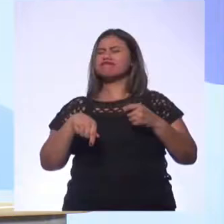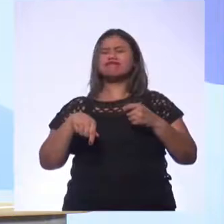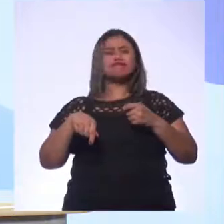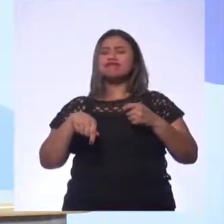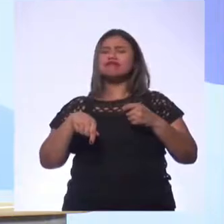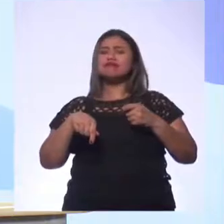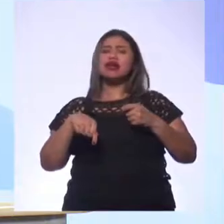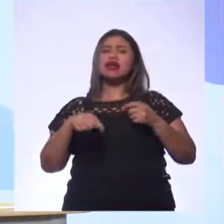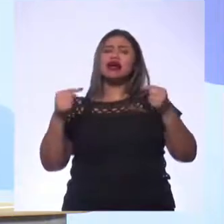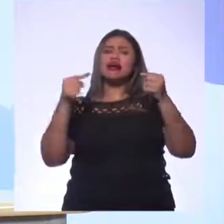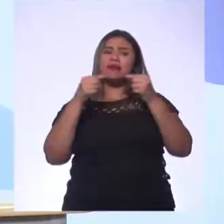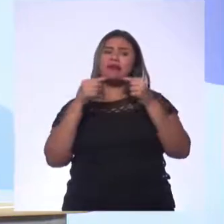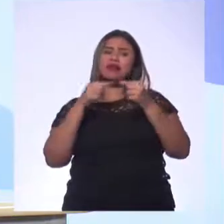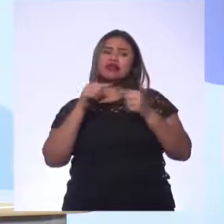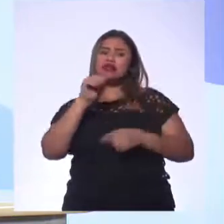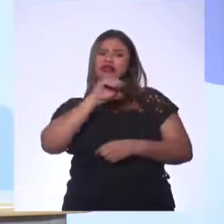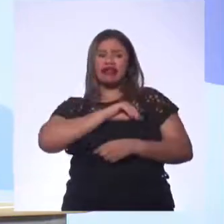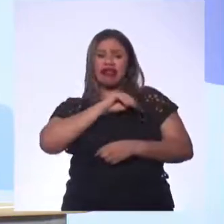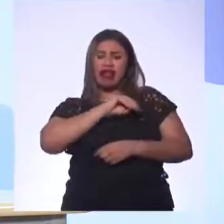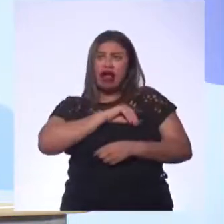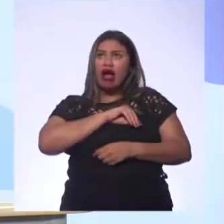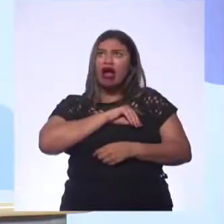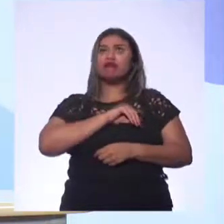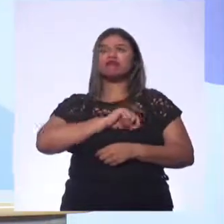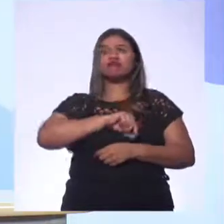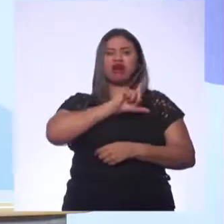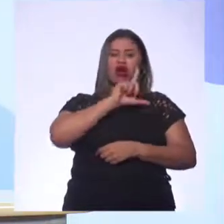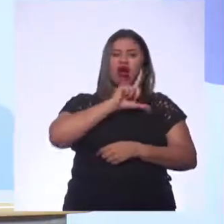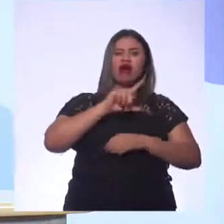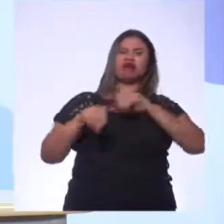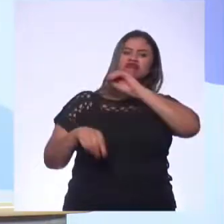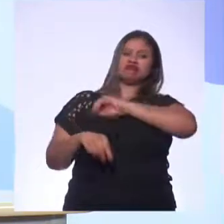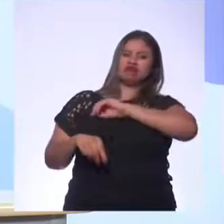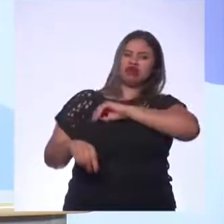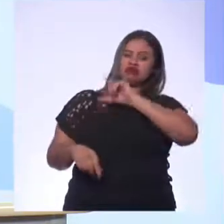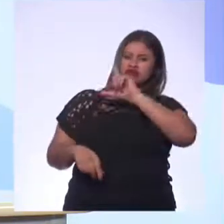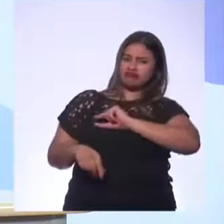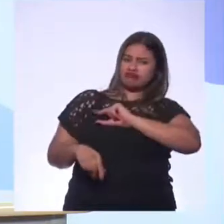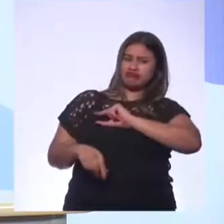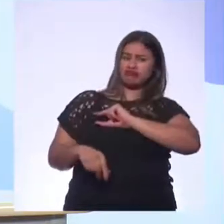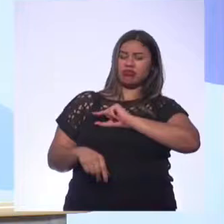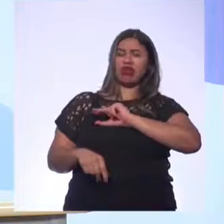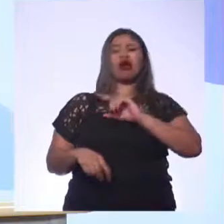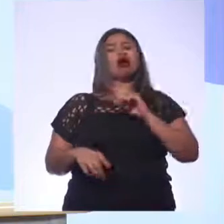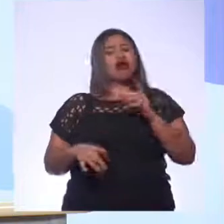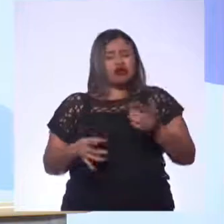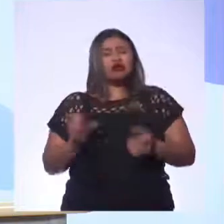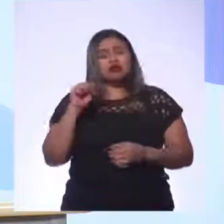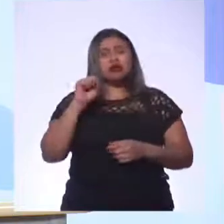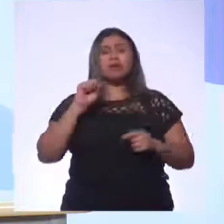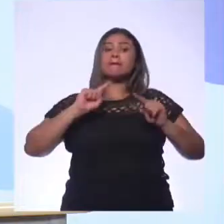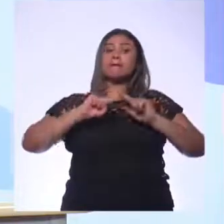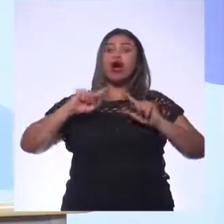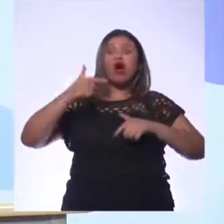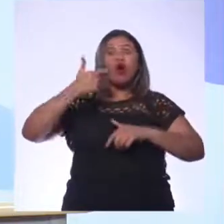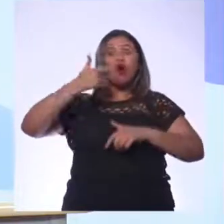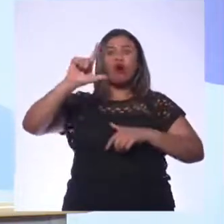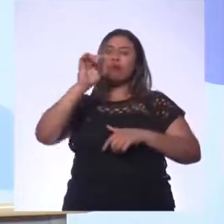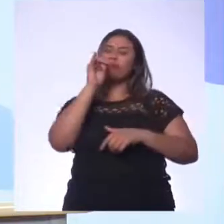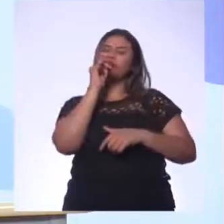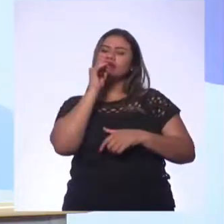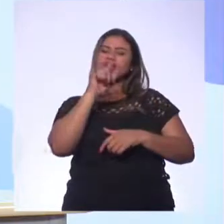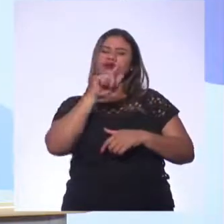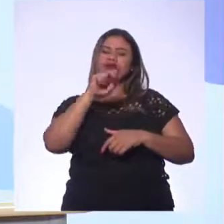que têm um rendimento maior dentro de um país e aquelas que têm um rendimento menor. Esse exemplo do índice de Gini,